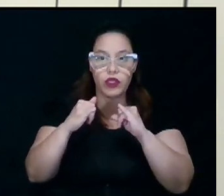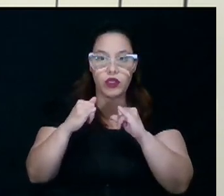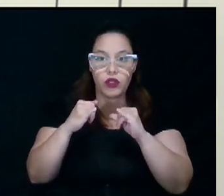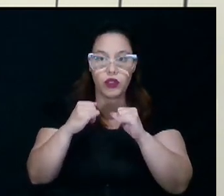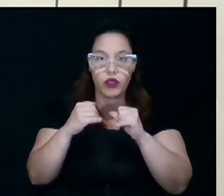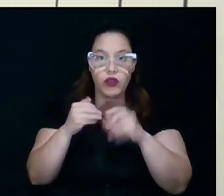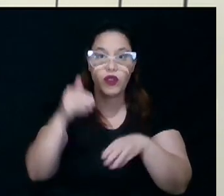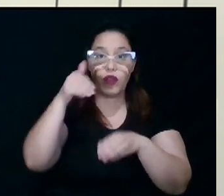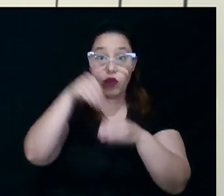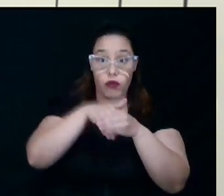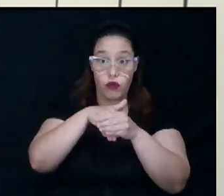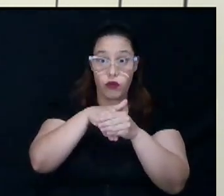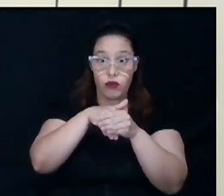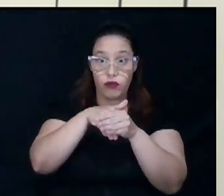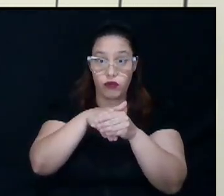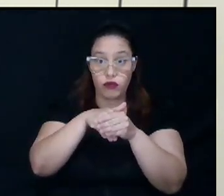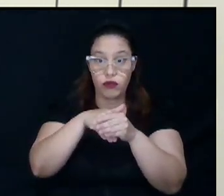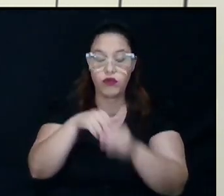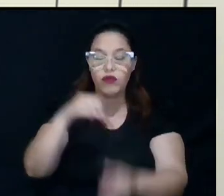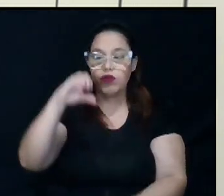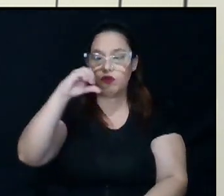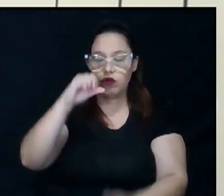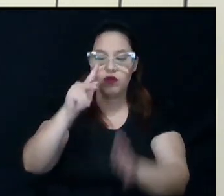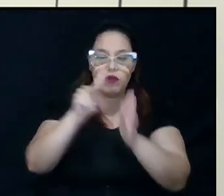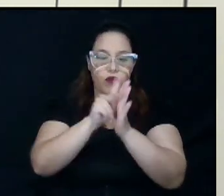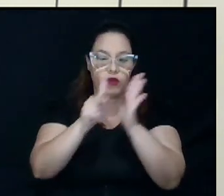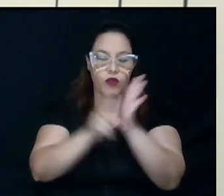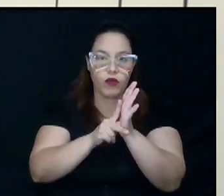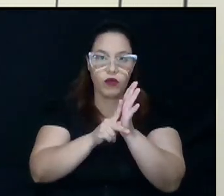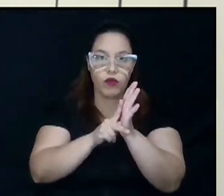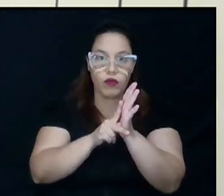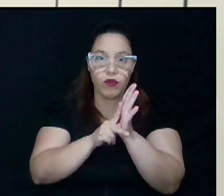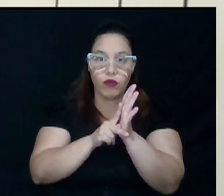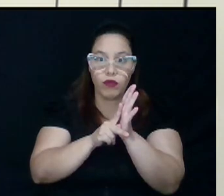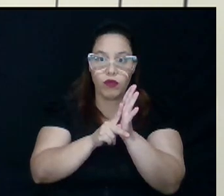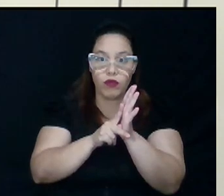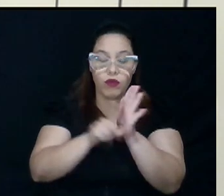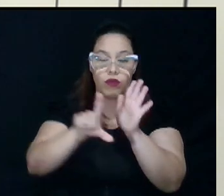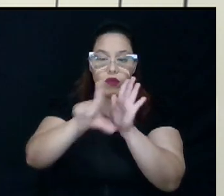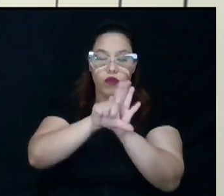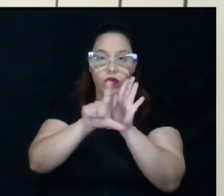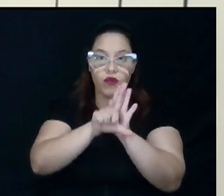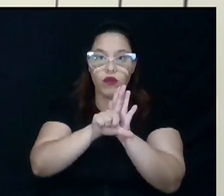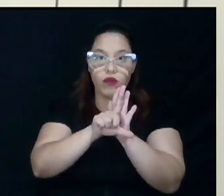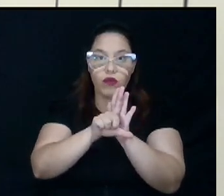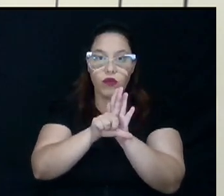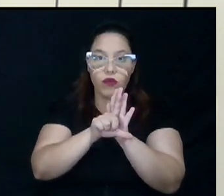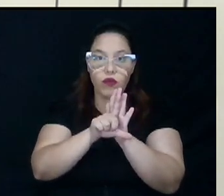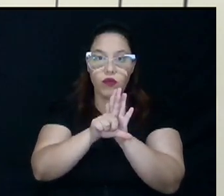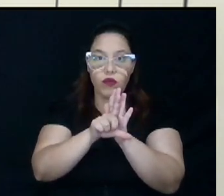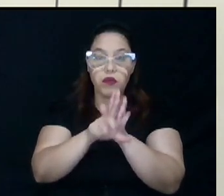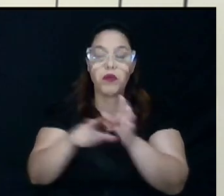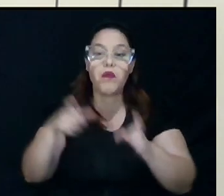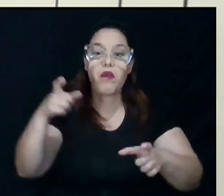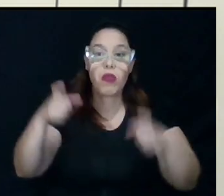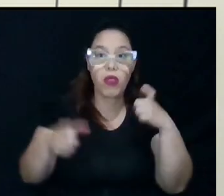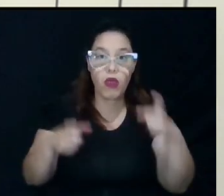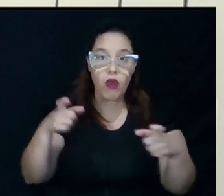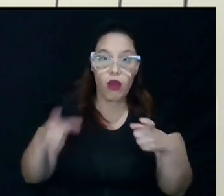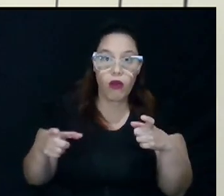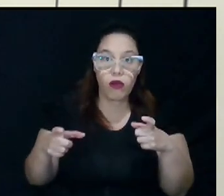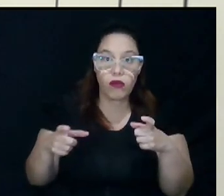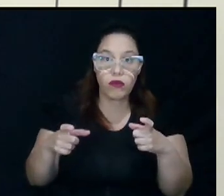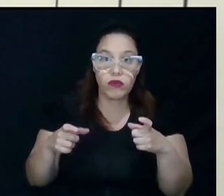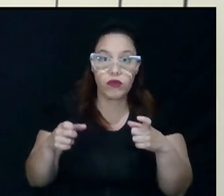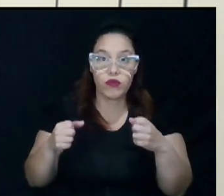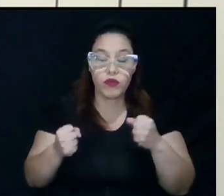em análise final o projeto de lei que autoriza a instalação de pontos para recarga de veículos